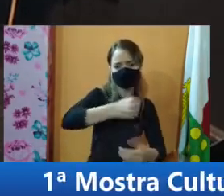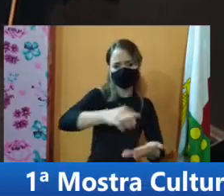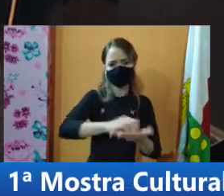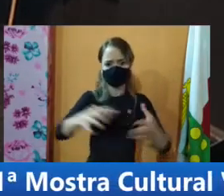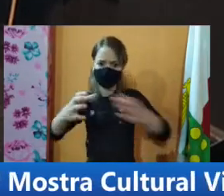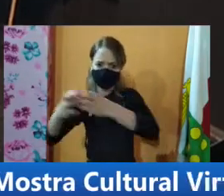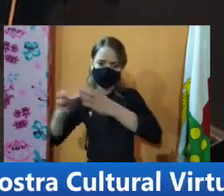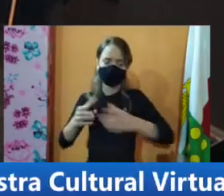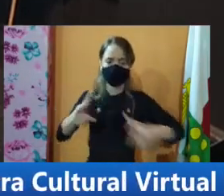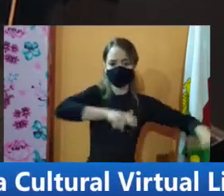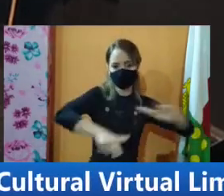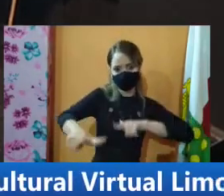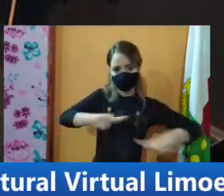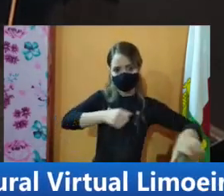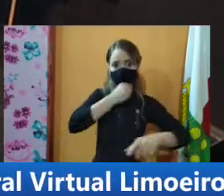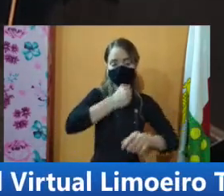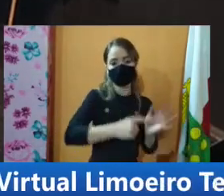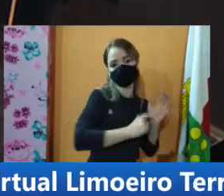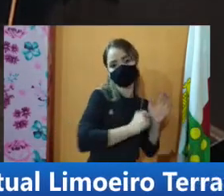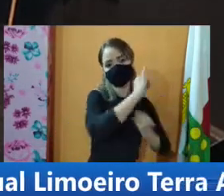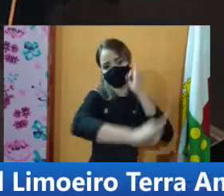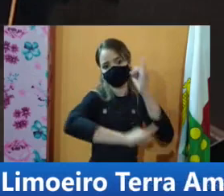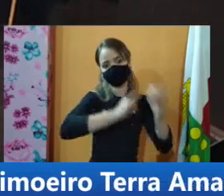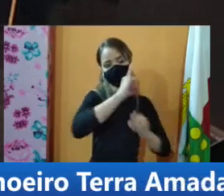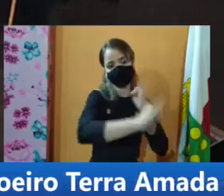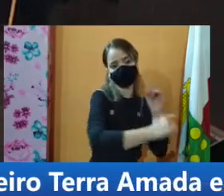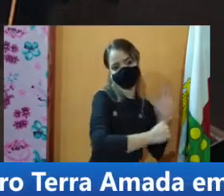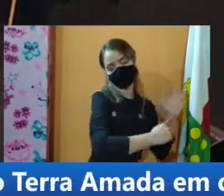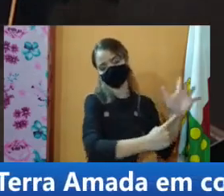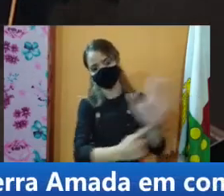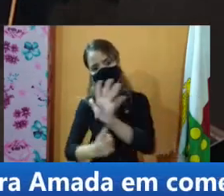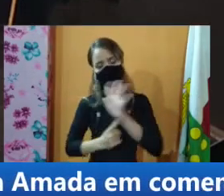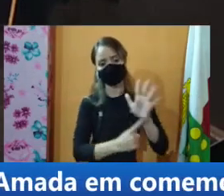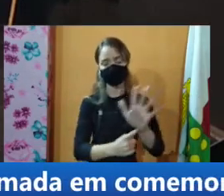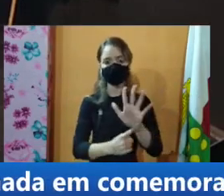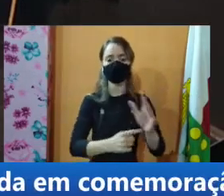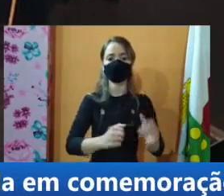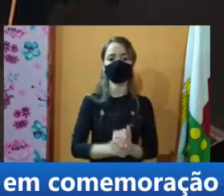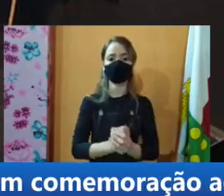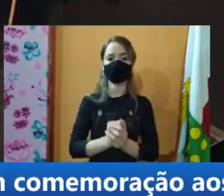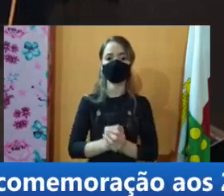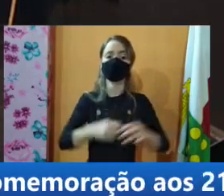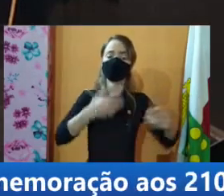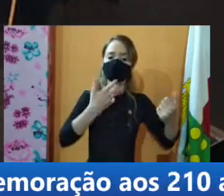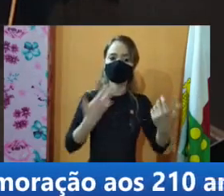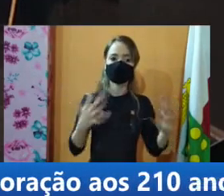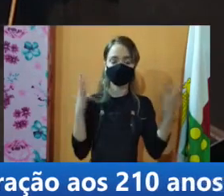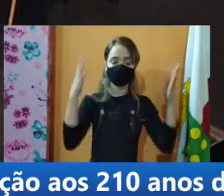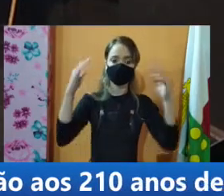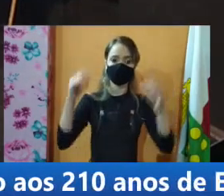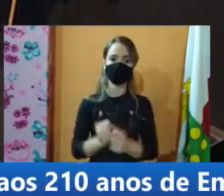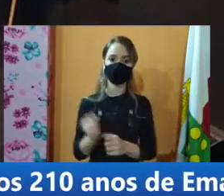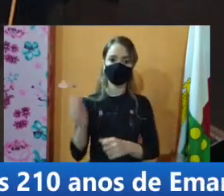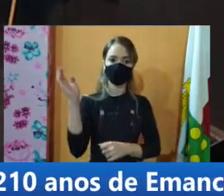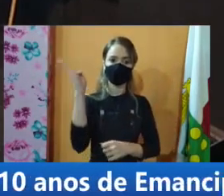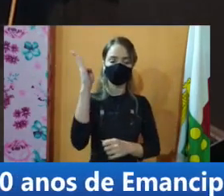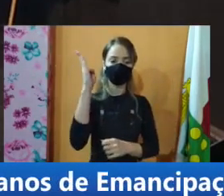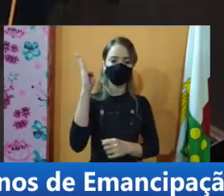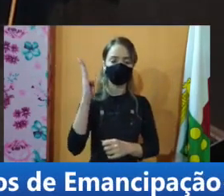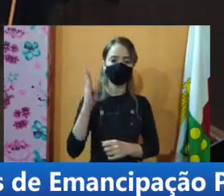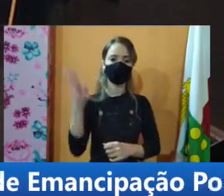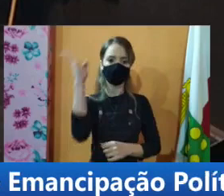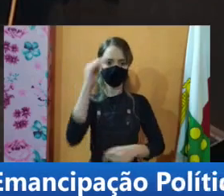a equipe que está trabalhando para levar essas imagens para vocês. Nós vamos trazer mais uma homenagem a Limoeiro. É o hino de Limoeiro